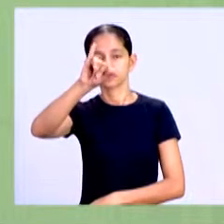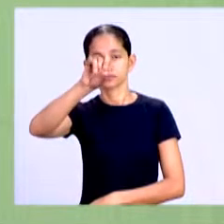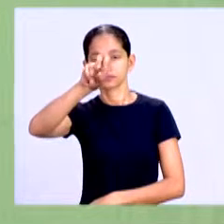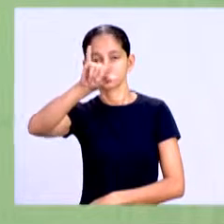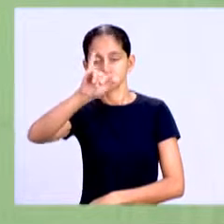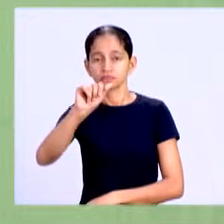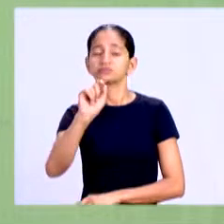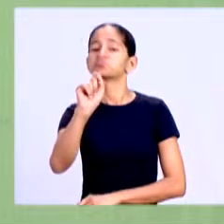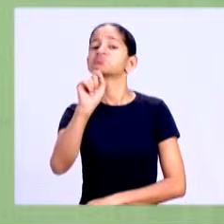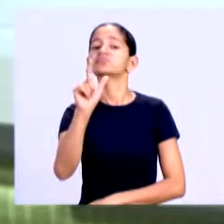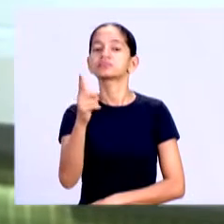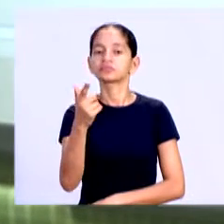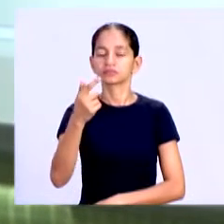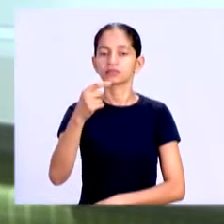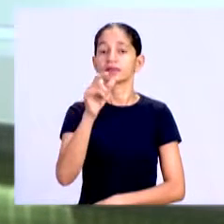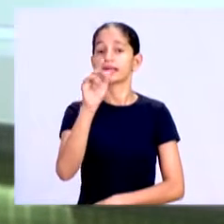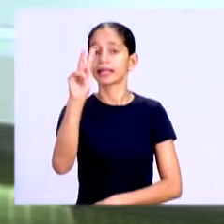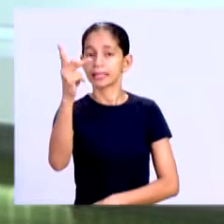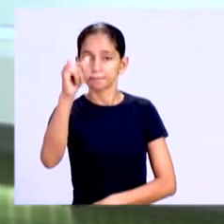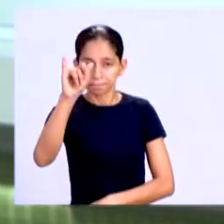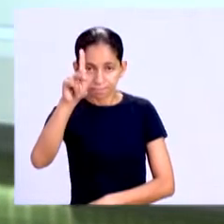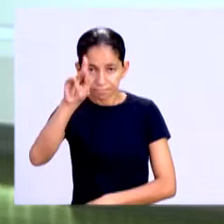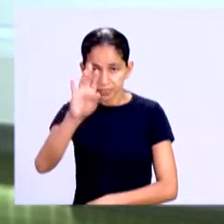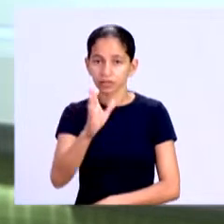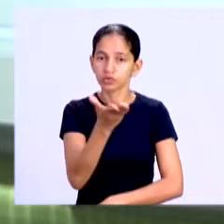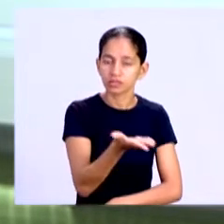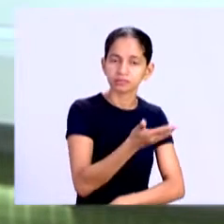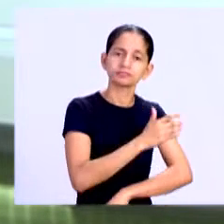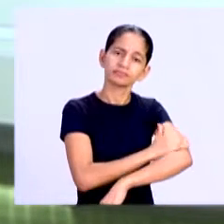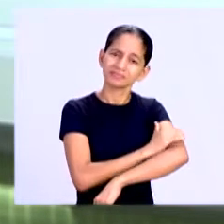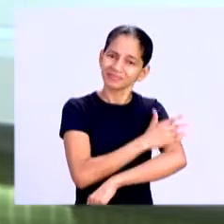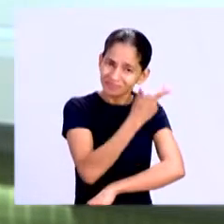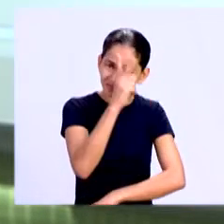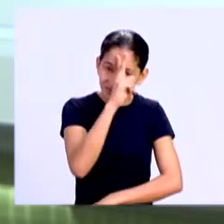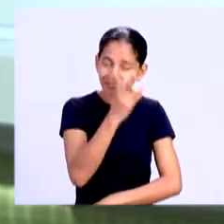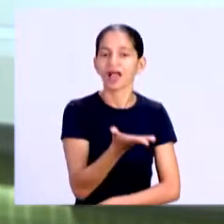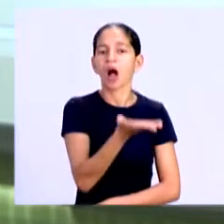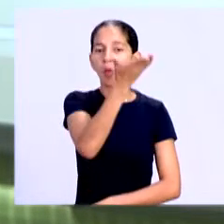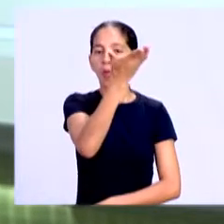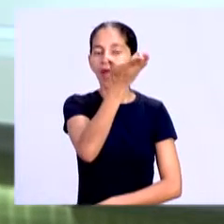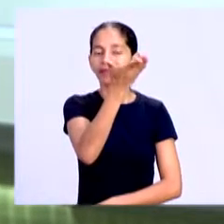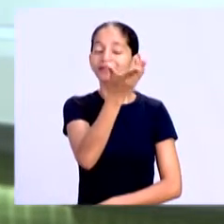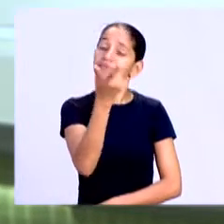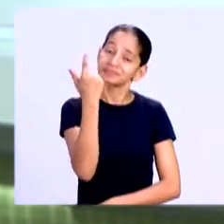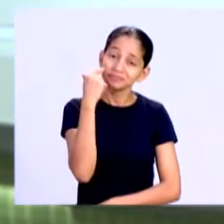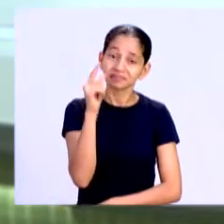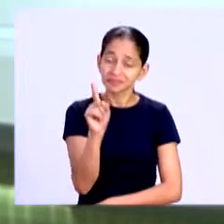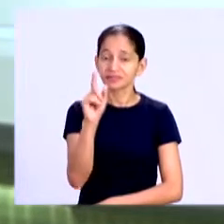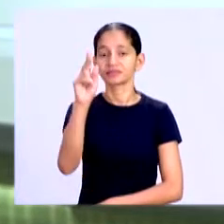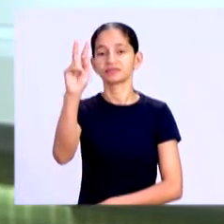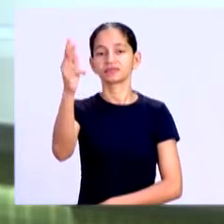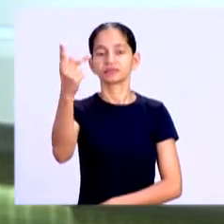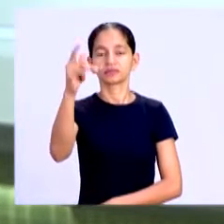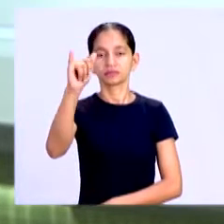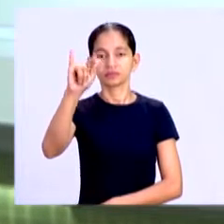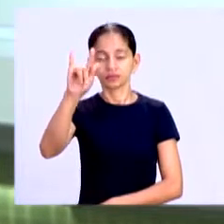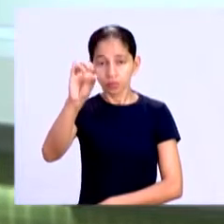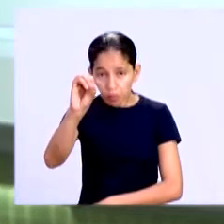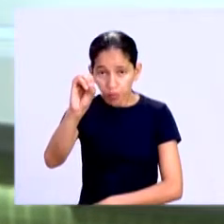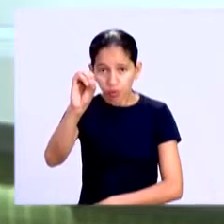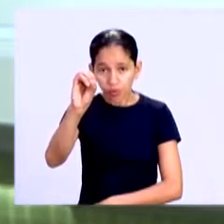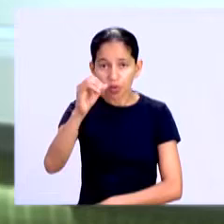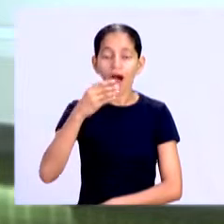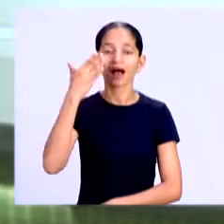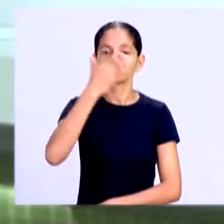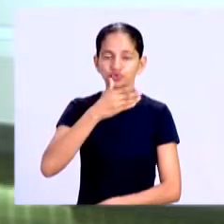hiperglicemia. Então, como eu falei, hiper é o que aumenta, no caso hiperglicemia é o que aumenta a glicose, a taxa de açúcar